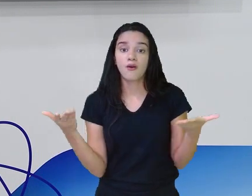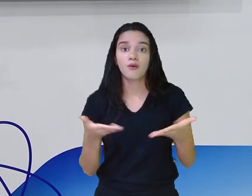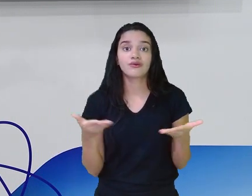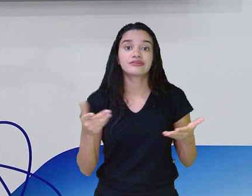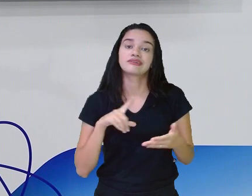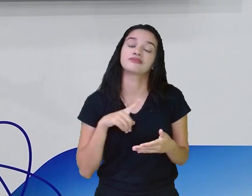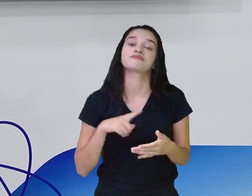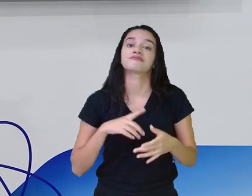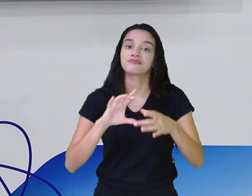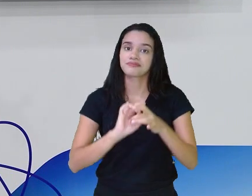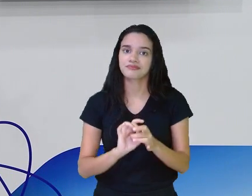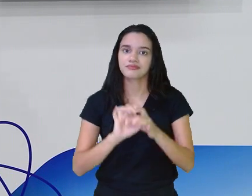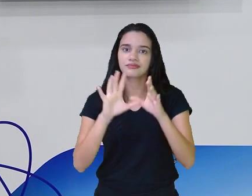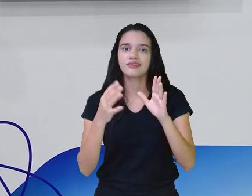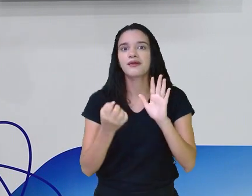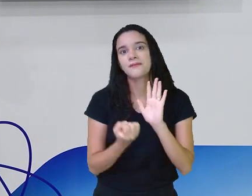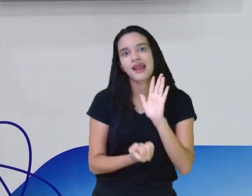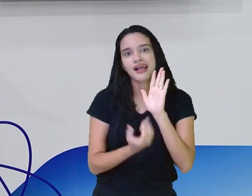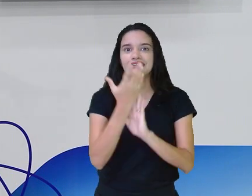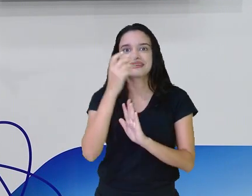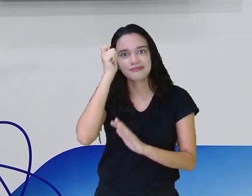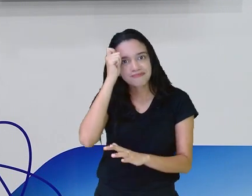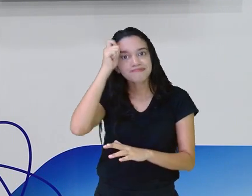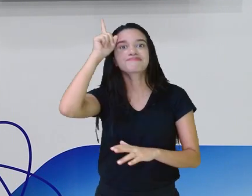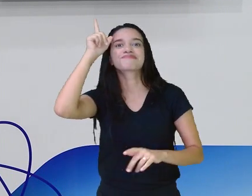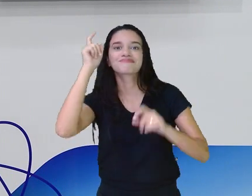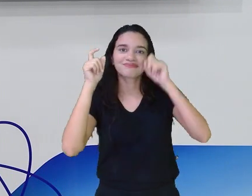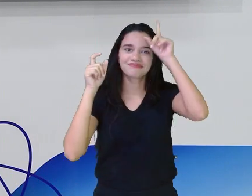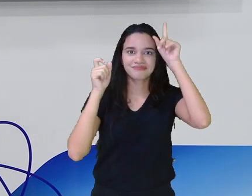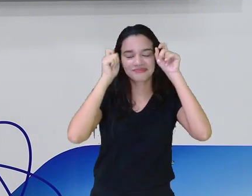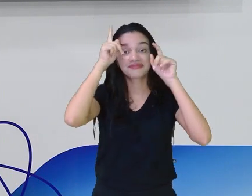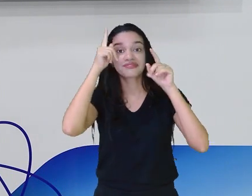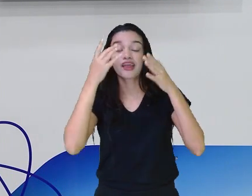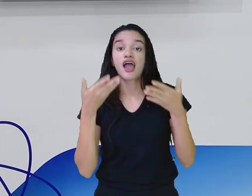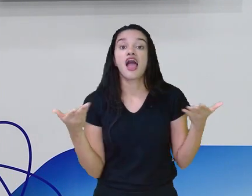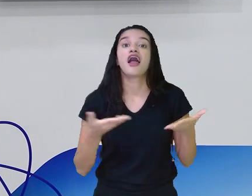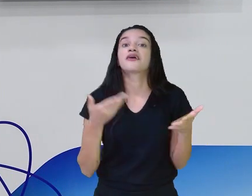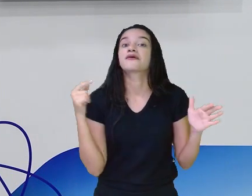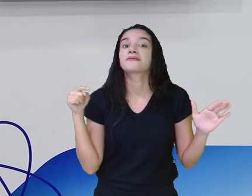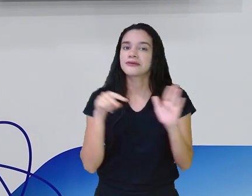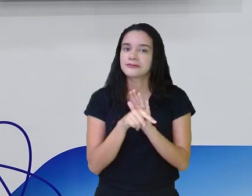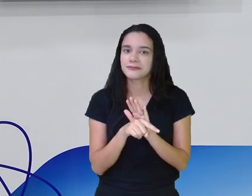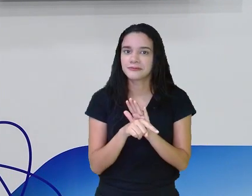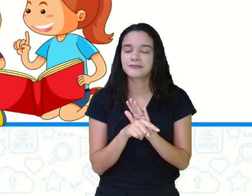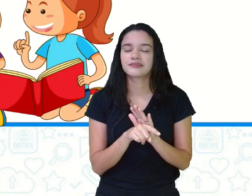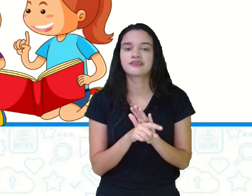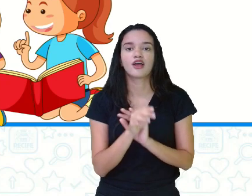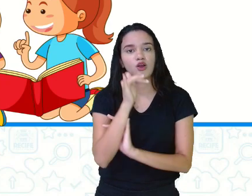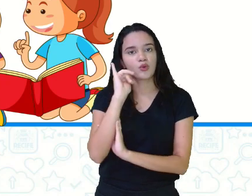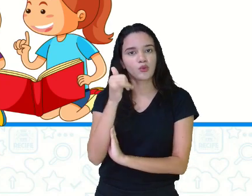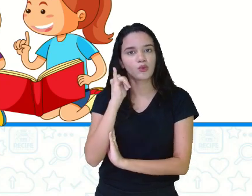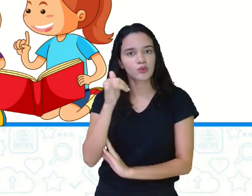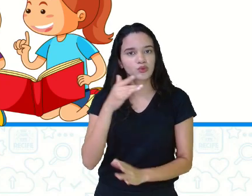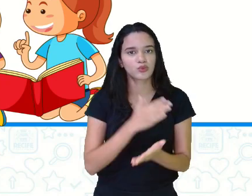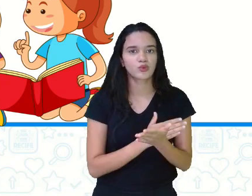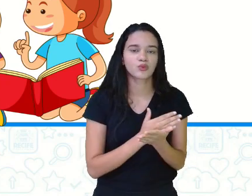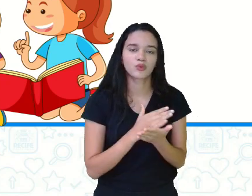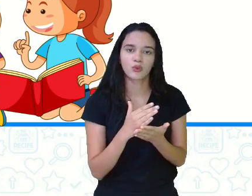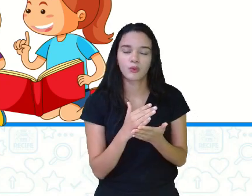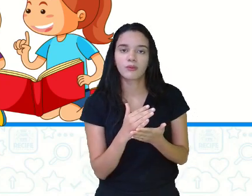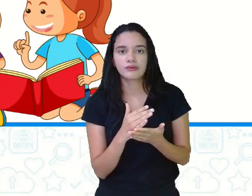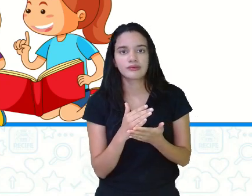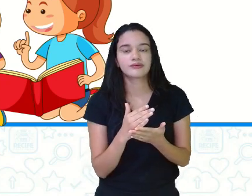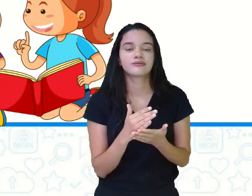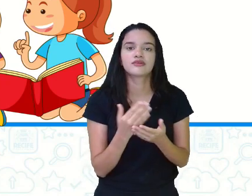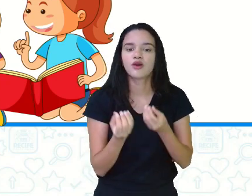essa liberdade aí para criar, né? Use a sua criatividade. Aí a pergunta vem, o conto começa da